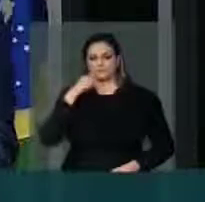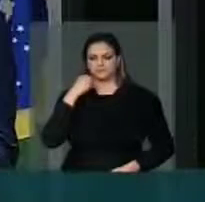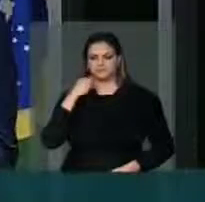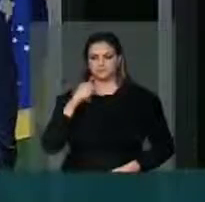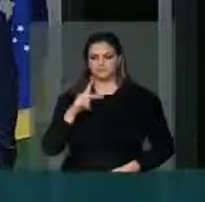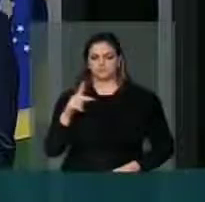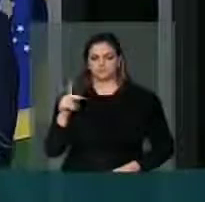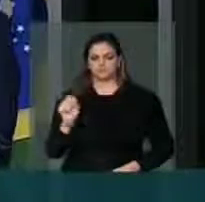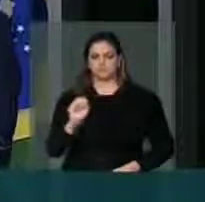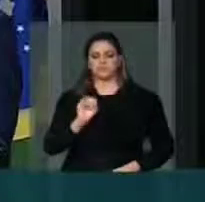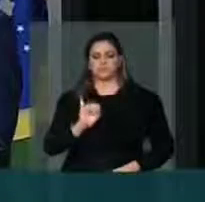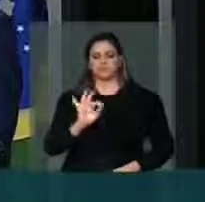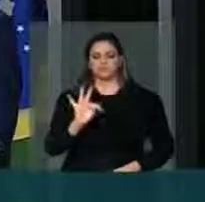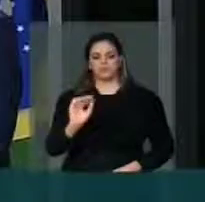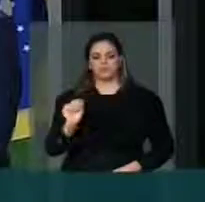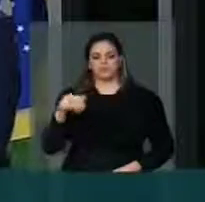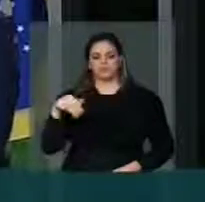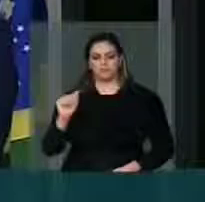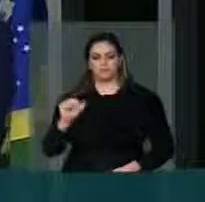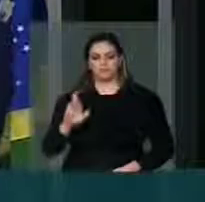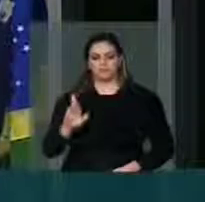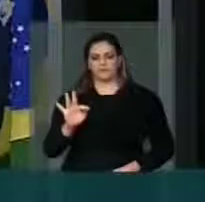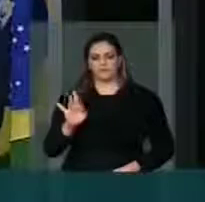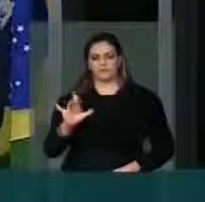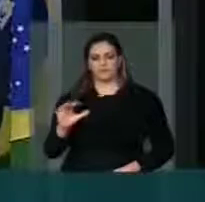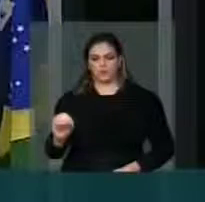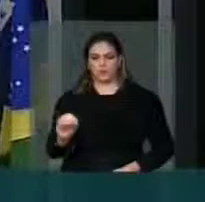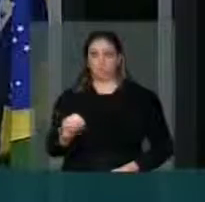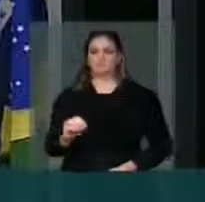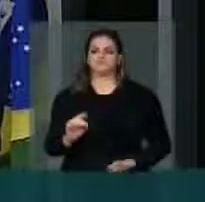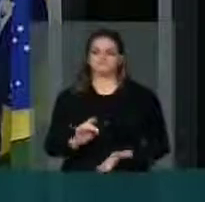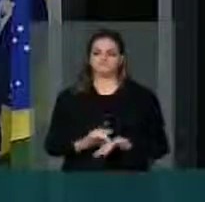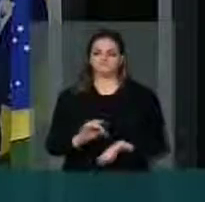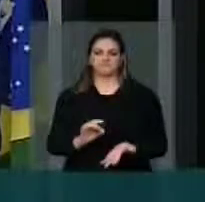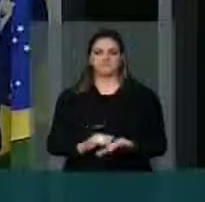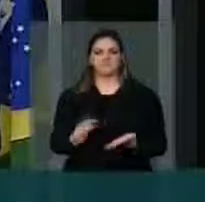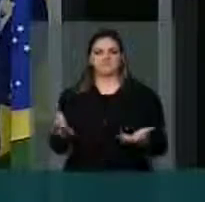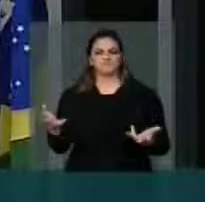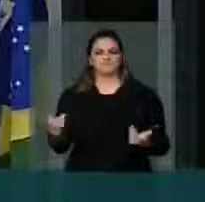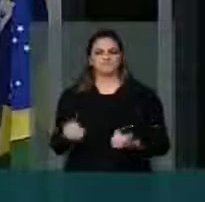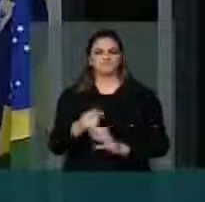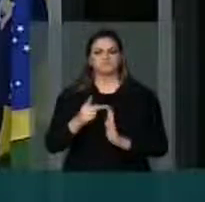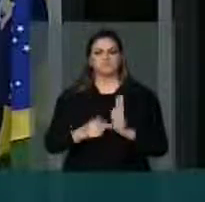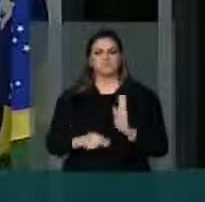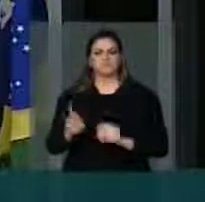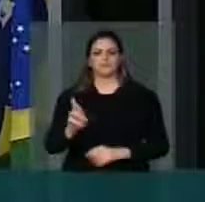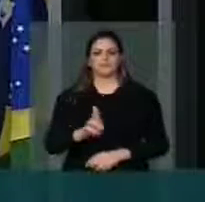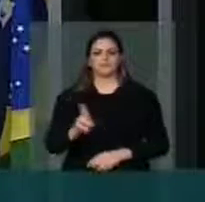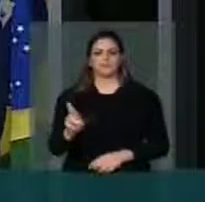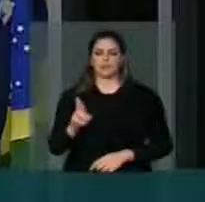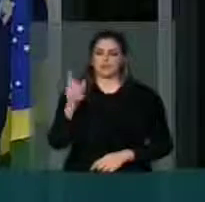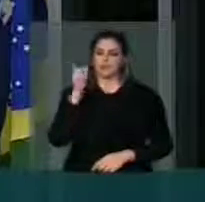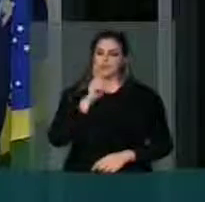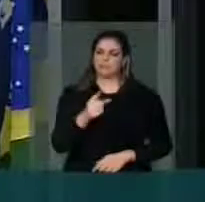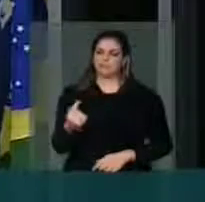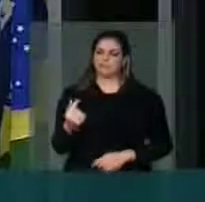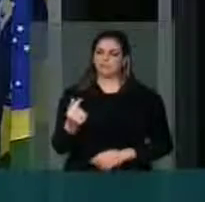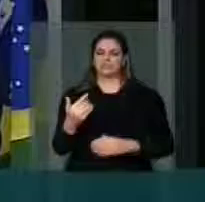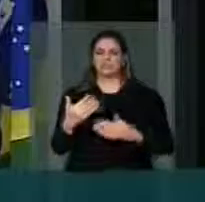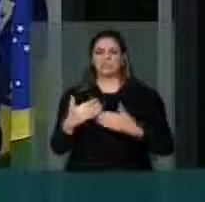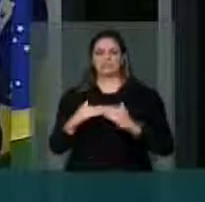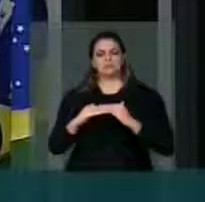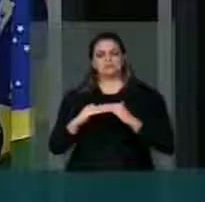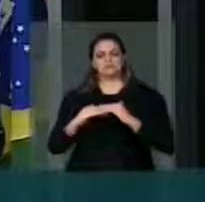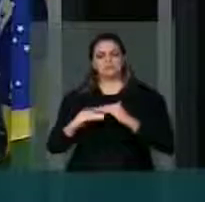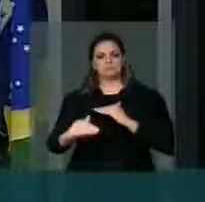Itamar Franco. Entre os comprovados méritos do Plano Real, incluem-se de fato a criação de uma moeda estável, o efetivo